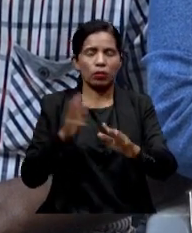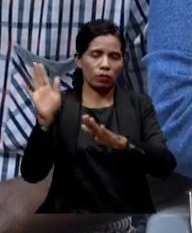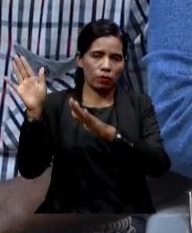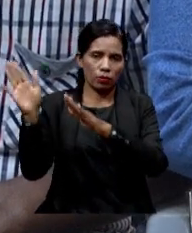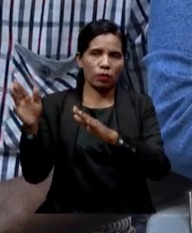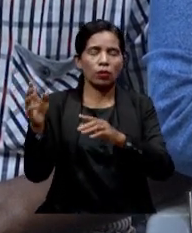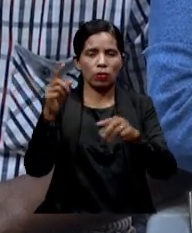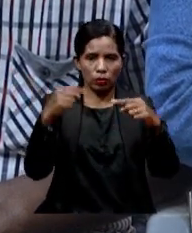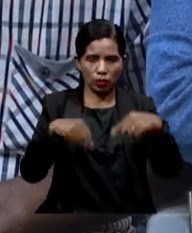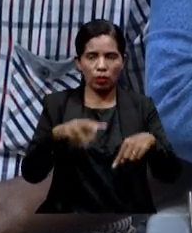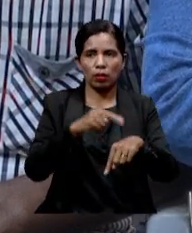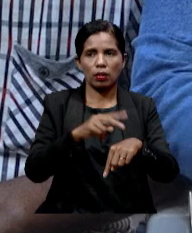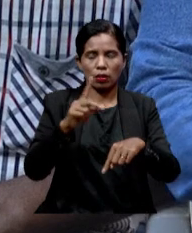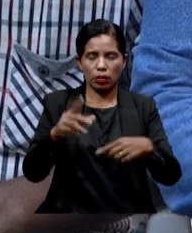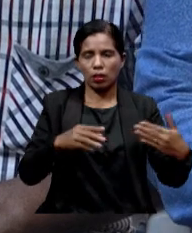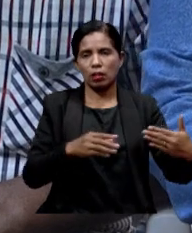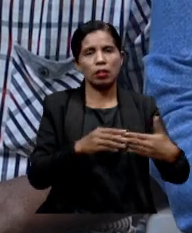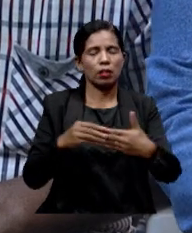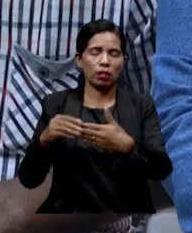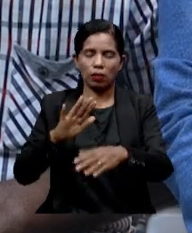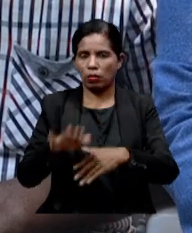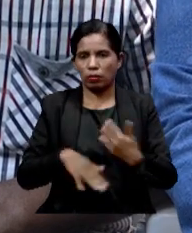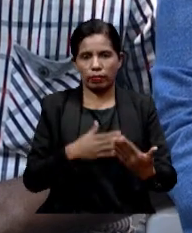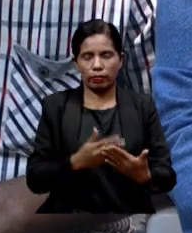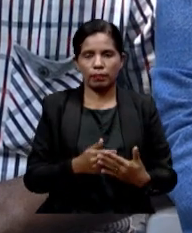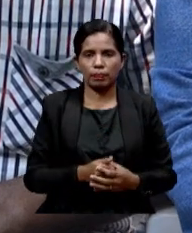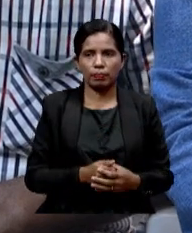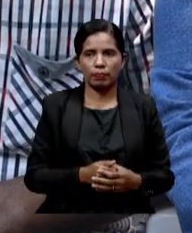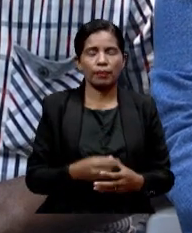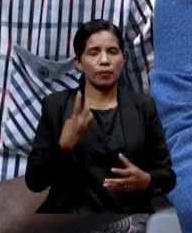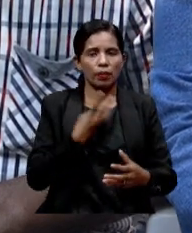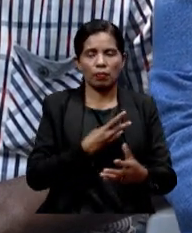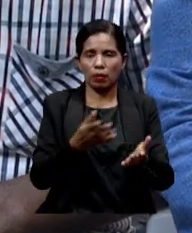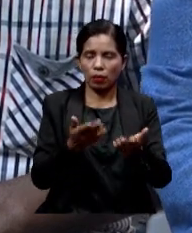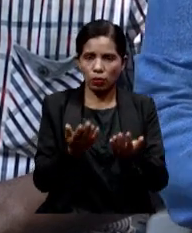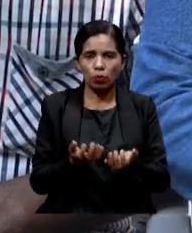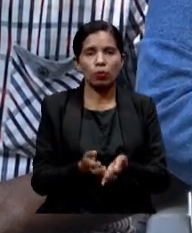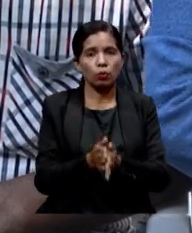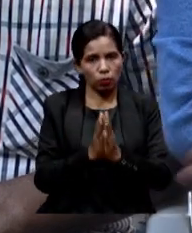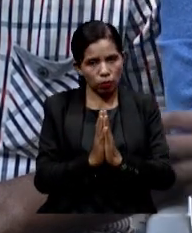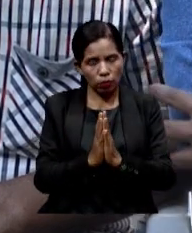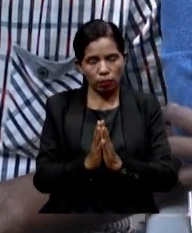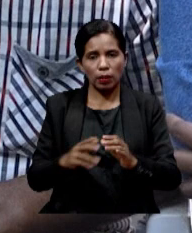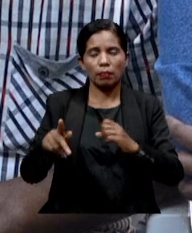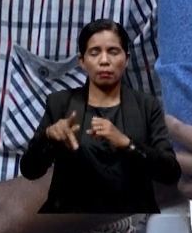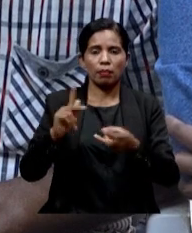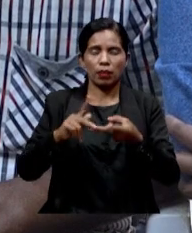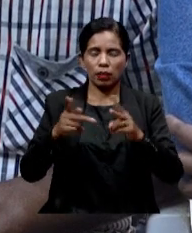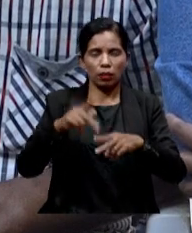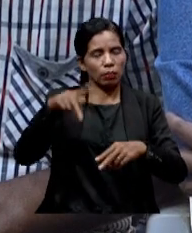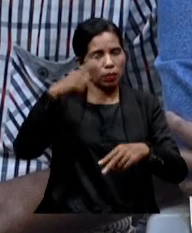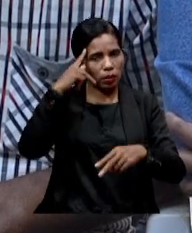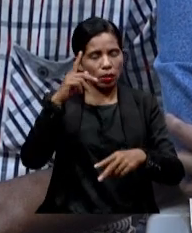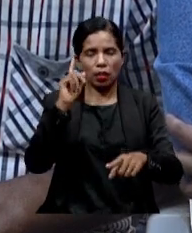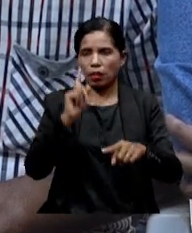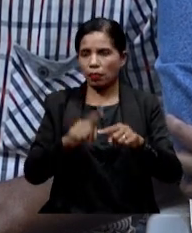to nacional, nia organizado, orientado. Nebe ami akar khusu ba persiru politik sira hutu dia kelu lalika